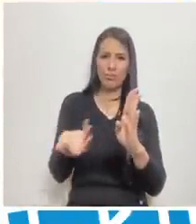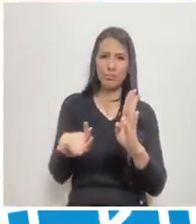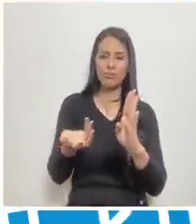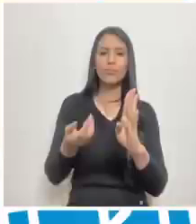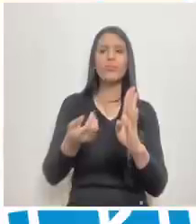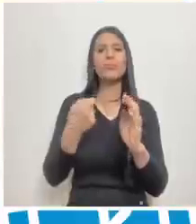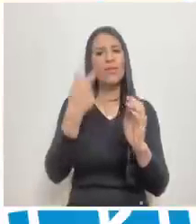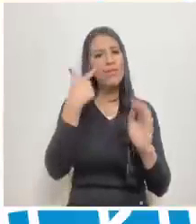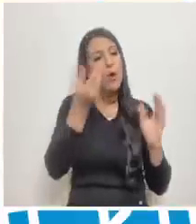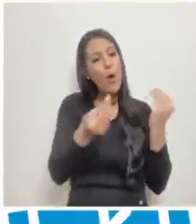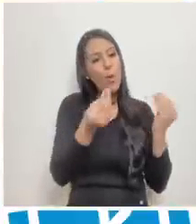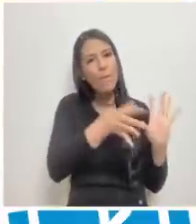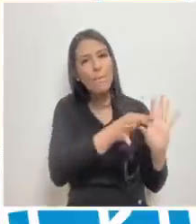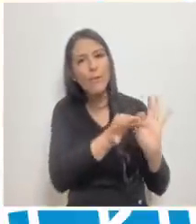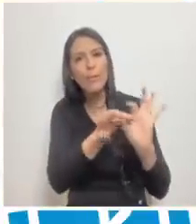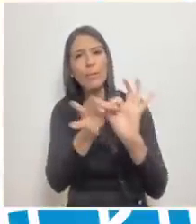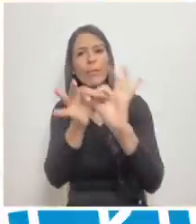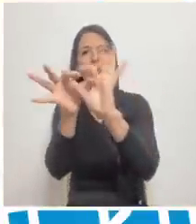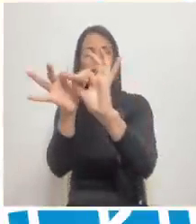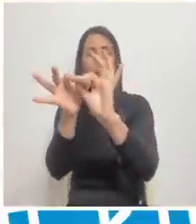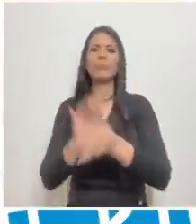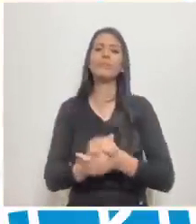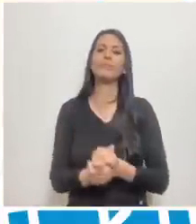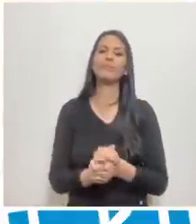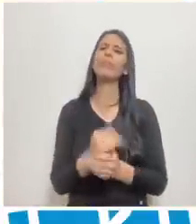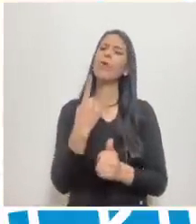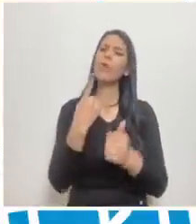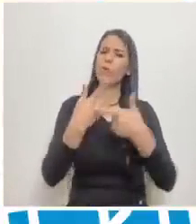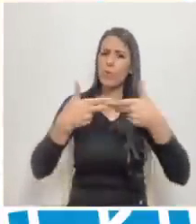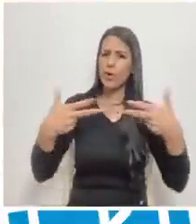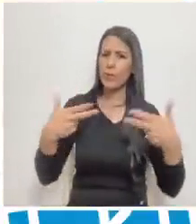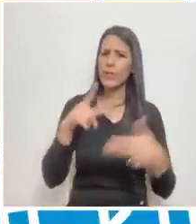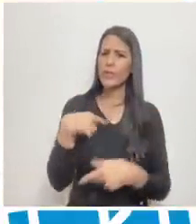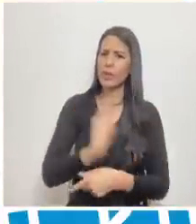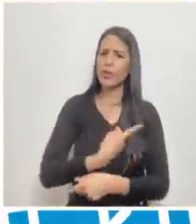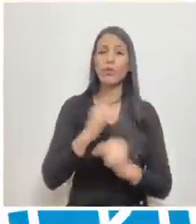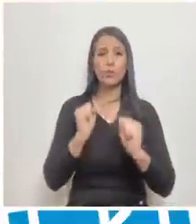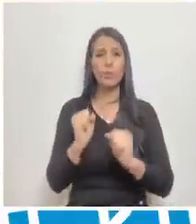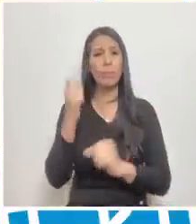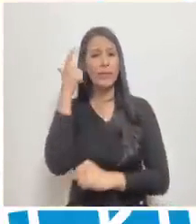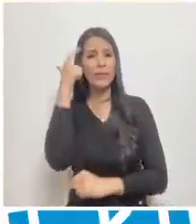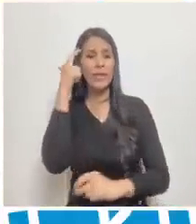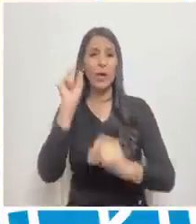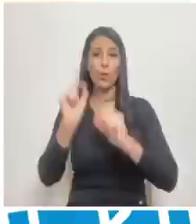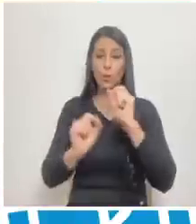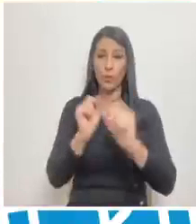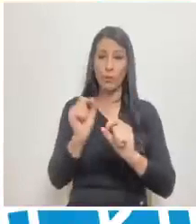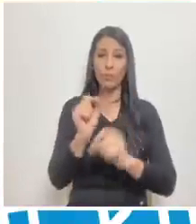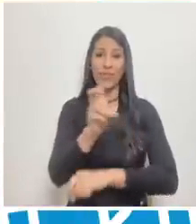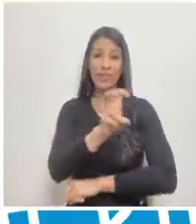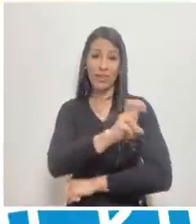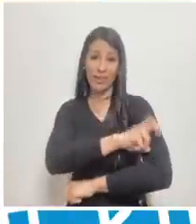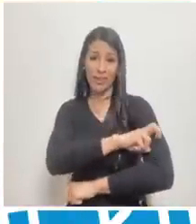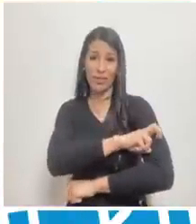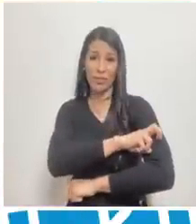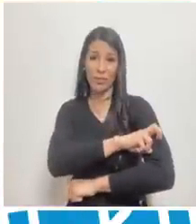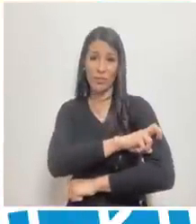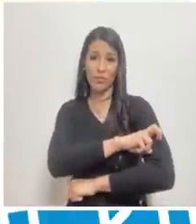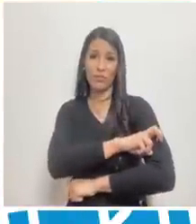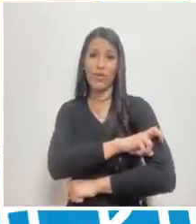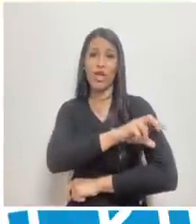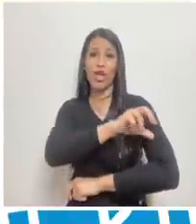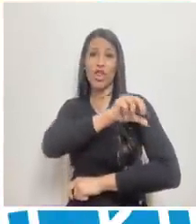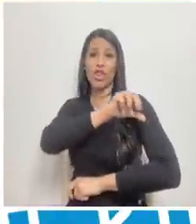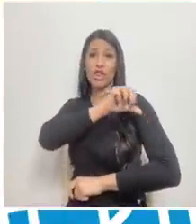pudesse pensar é que, entre o quinto e o nono, a gente vê um intervalo muito